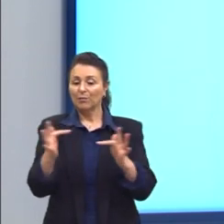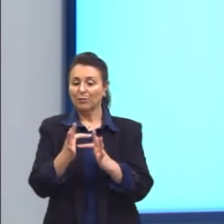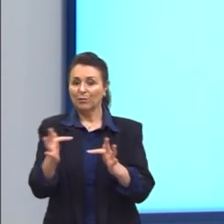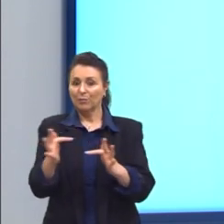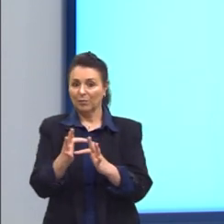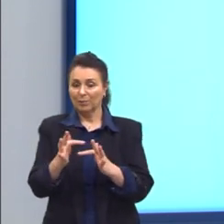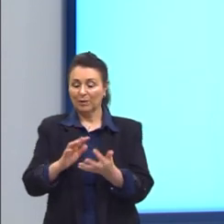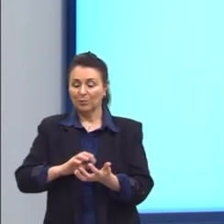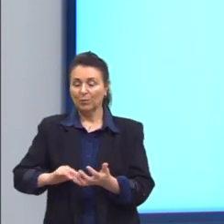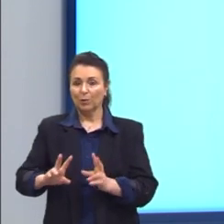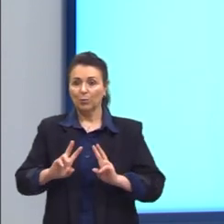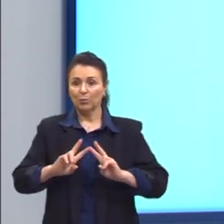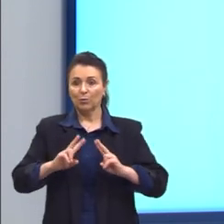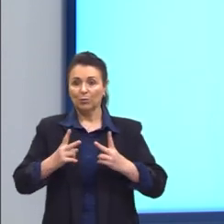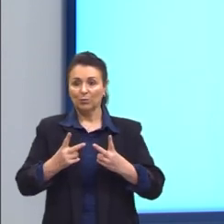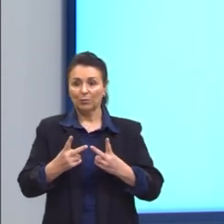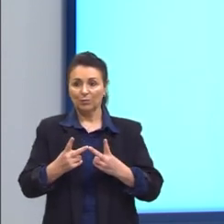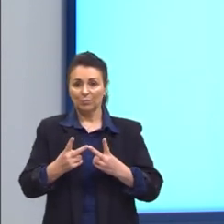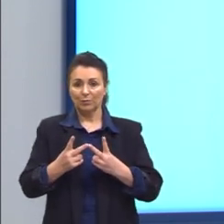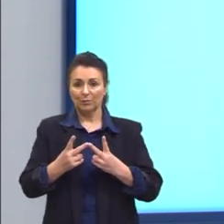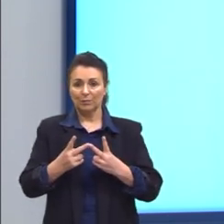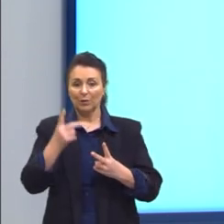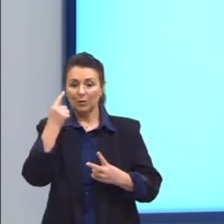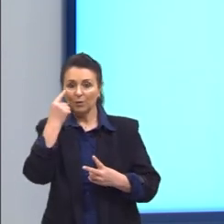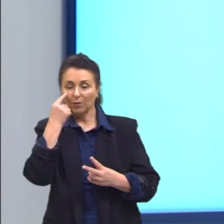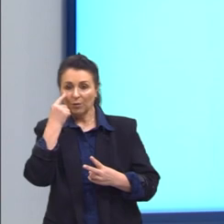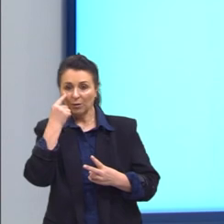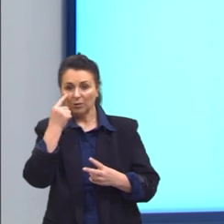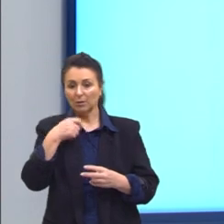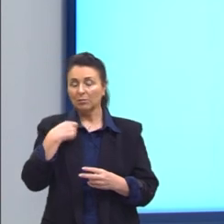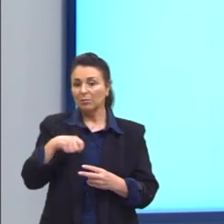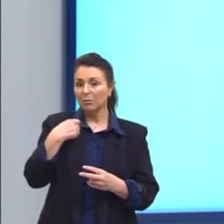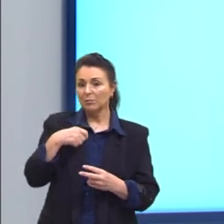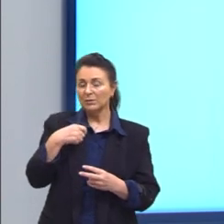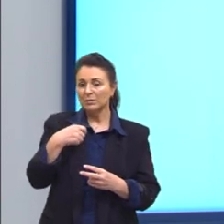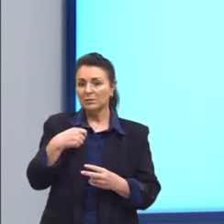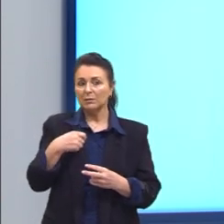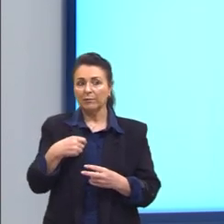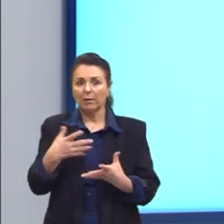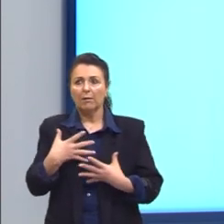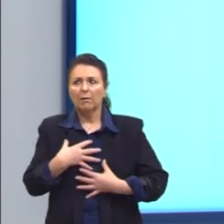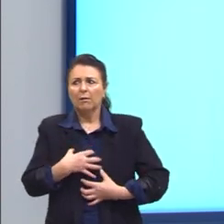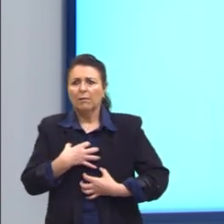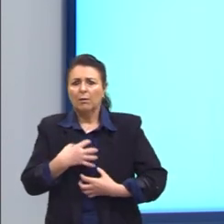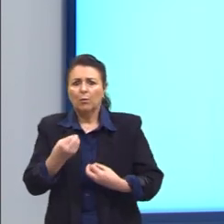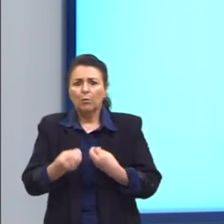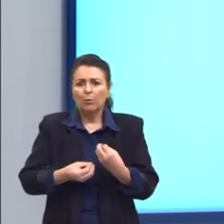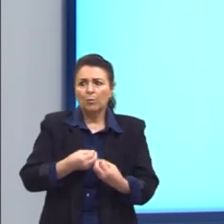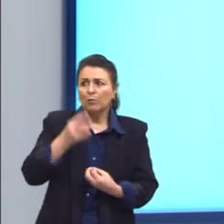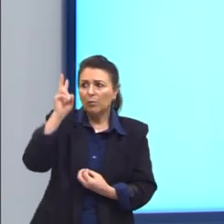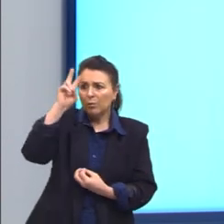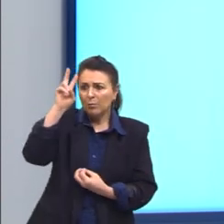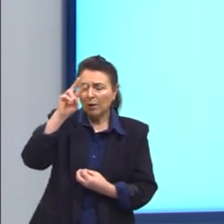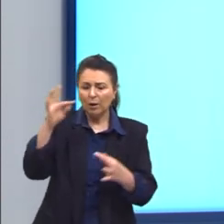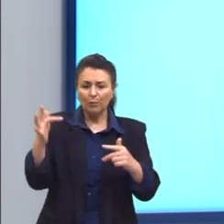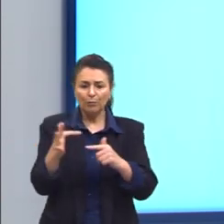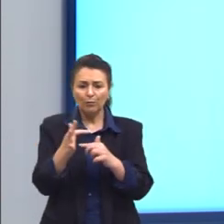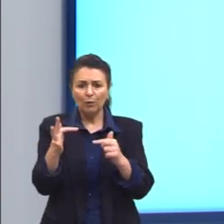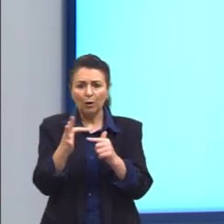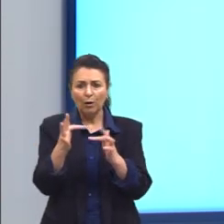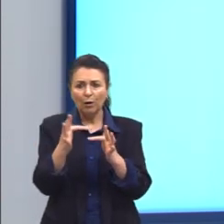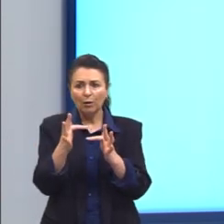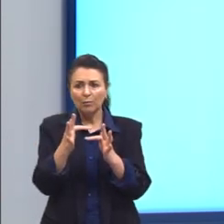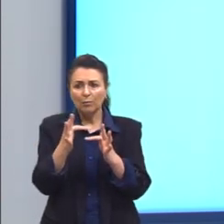calcular o volume tá essa fórmula não precisa sim né se desesperar como é que eu vou lembrar dessa forma a gente